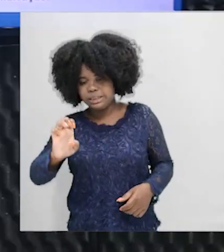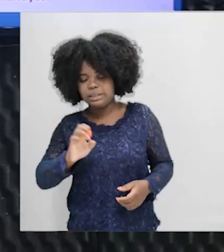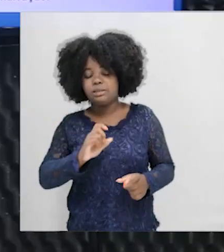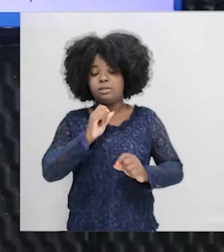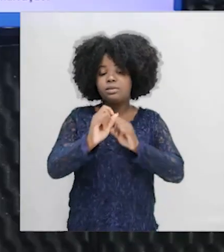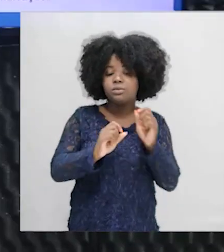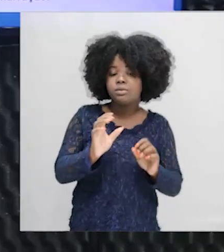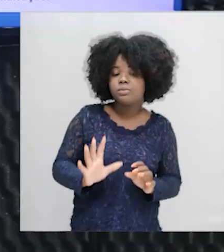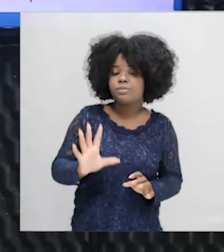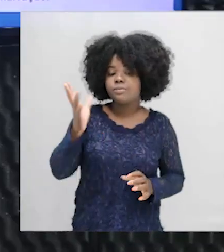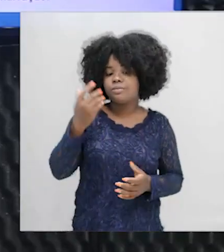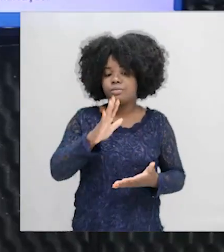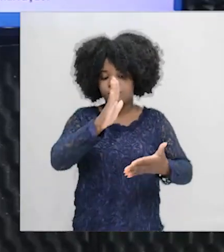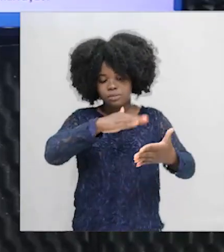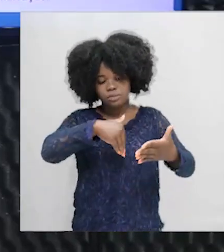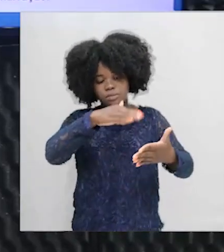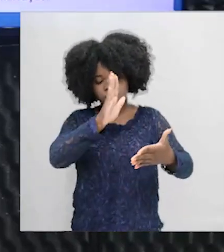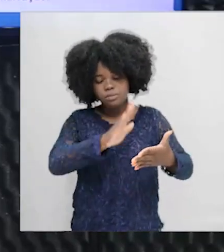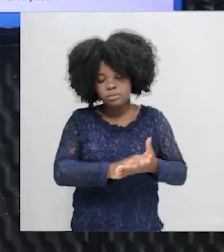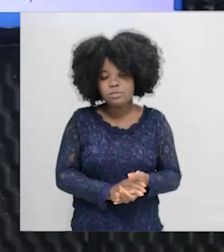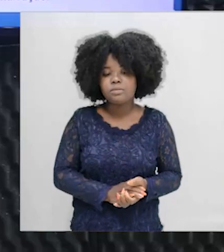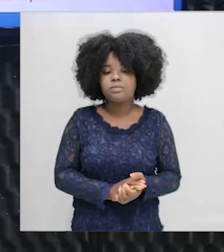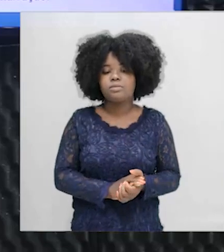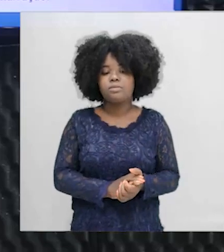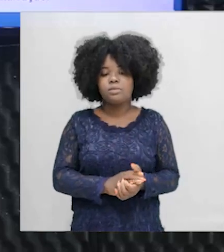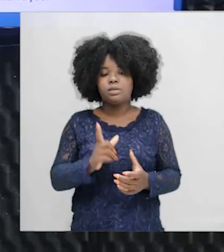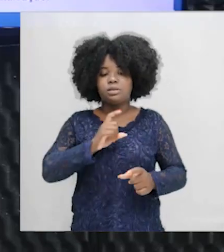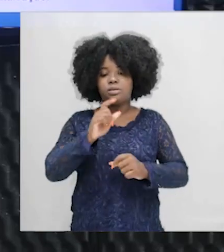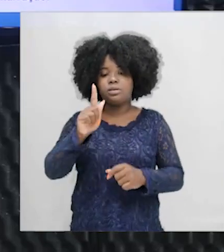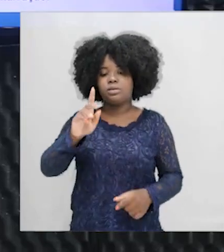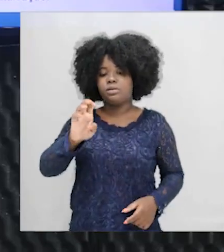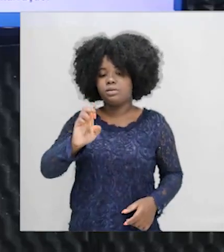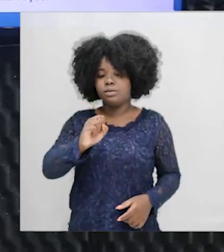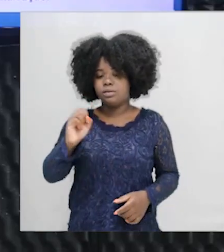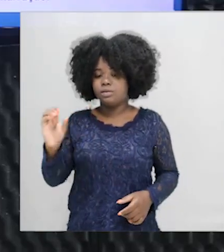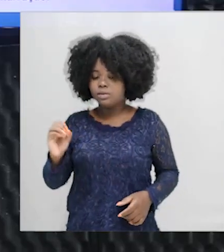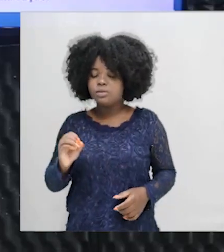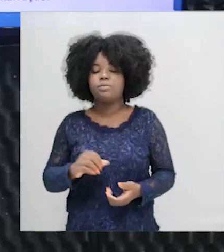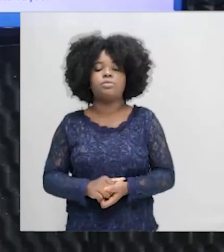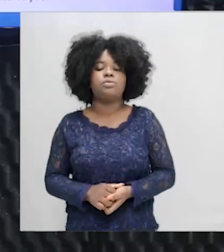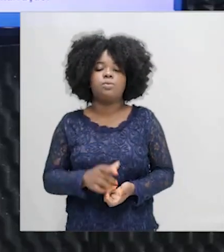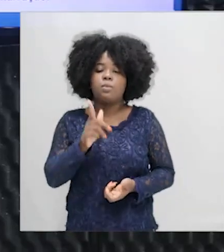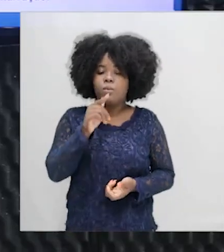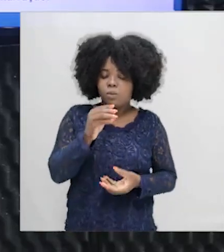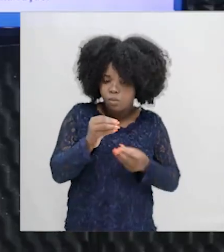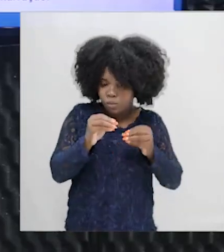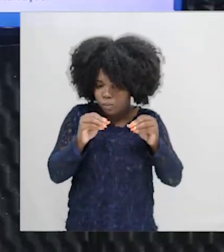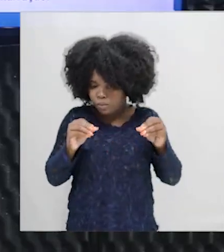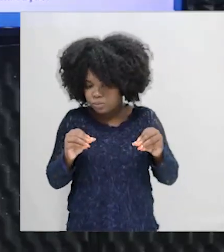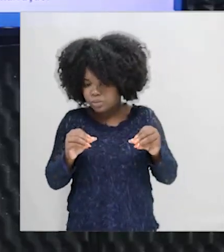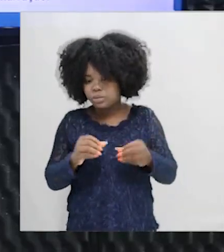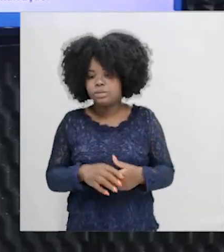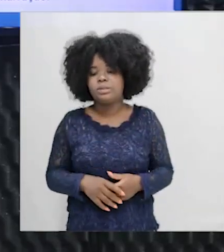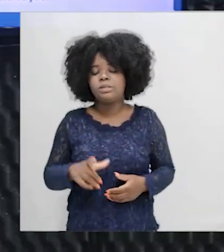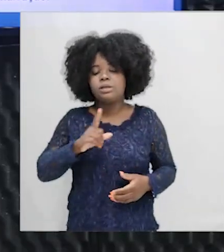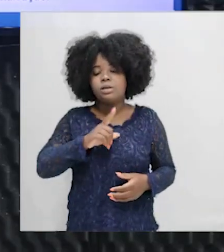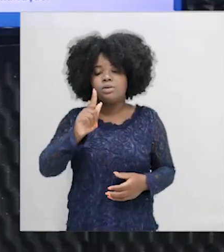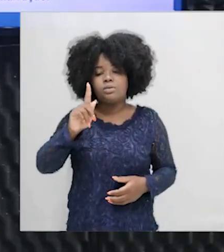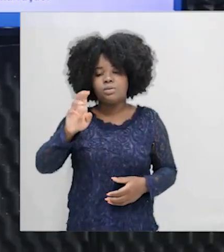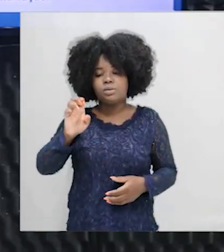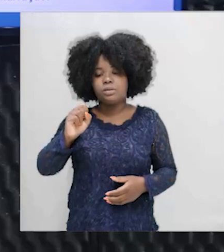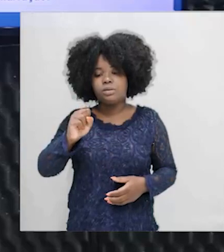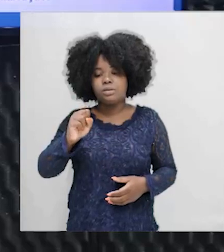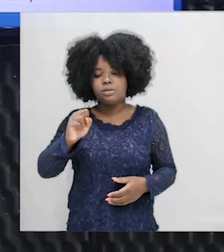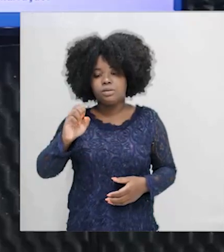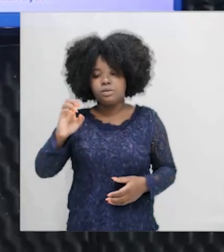você pinta numa superfície, geralmente coberta com gesso, ainda úmido, e durante a secagem o gesso vai absorvendo a